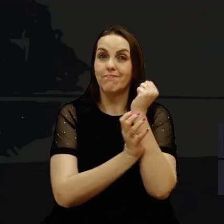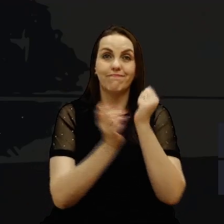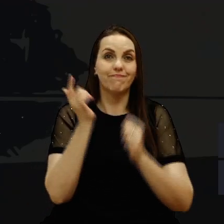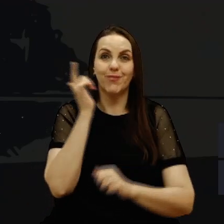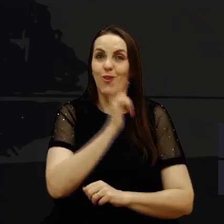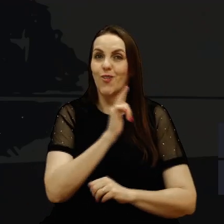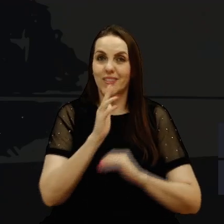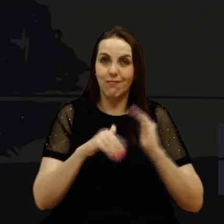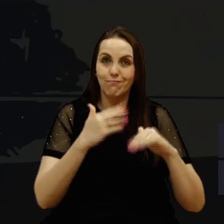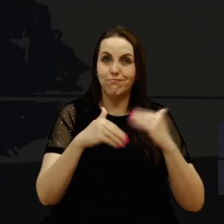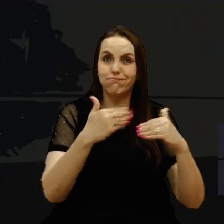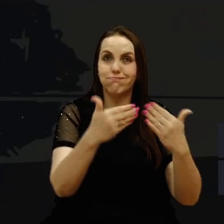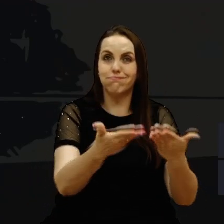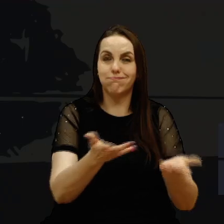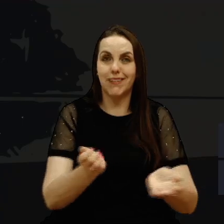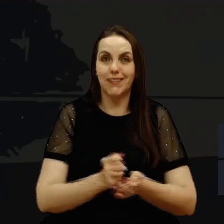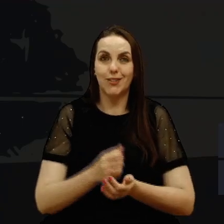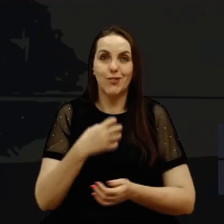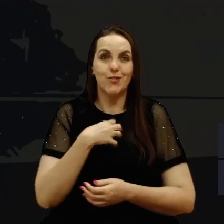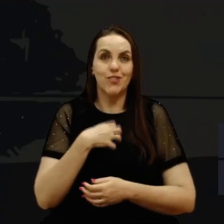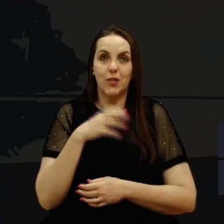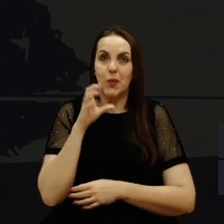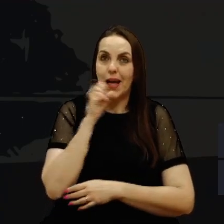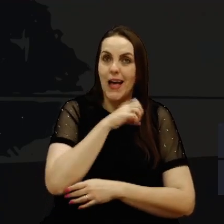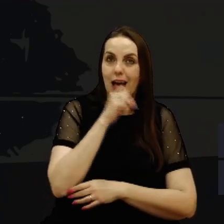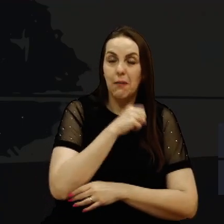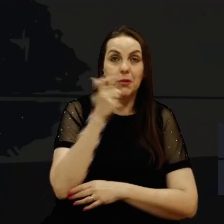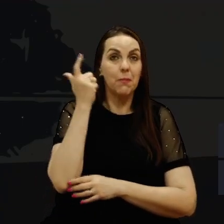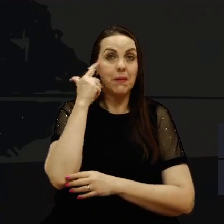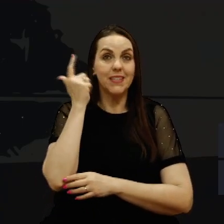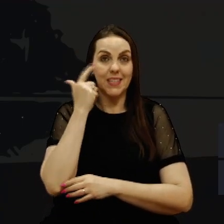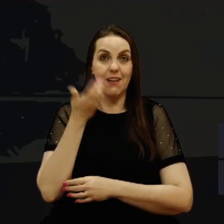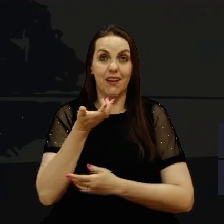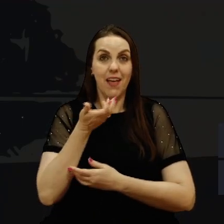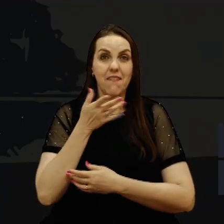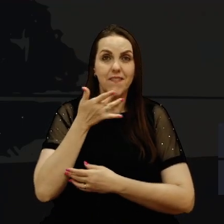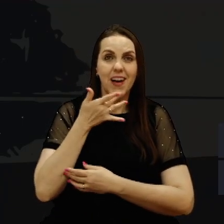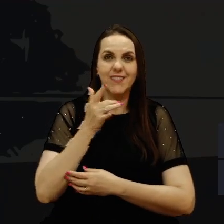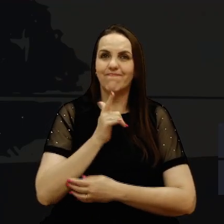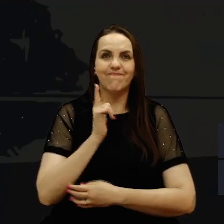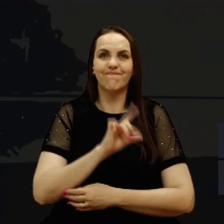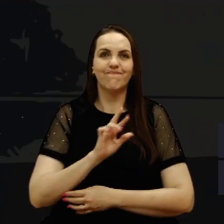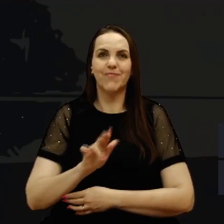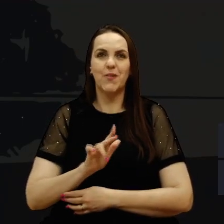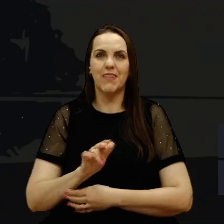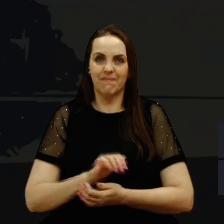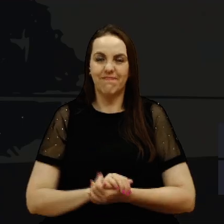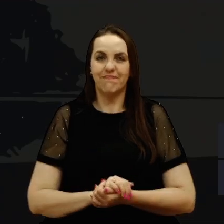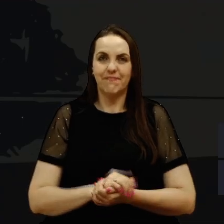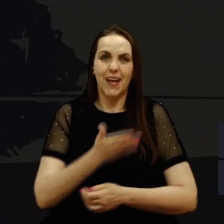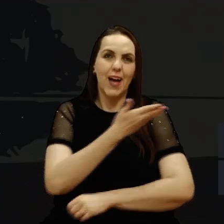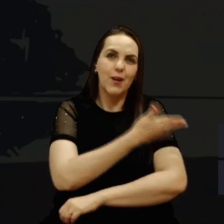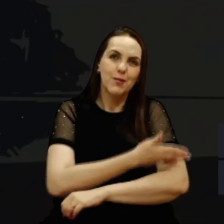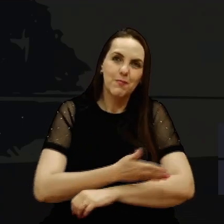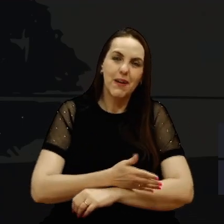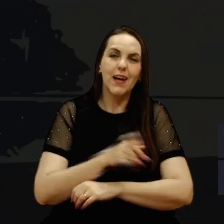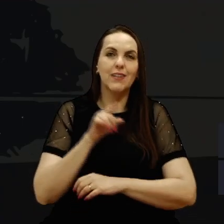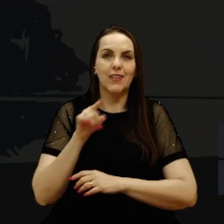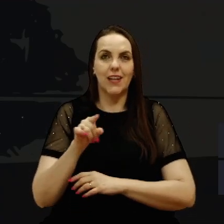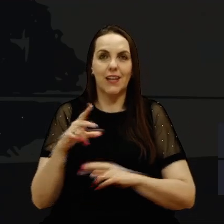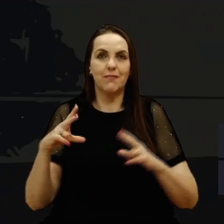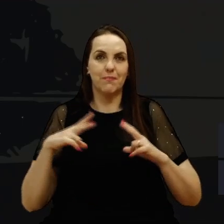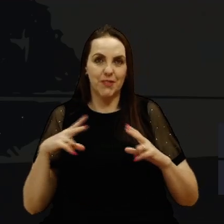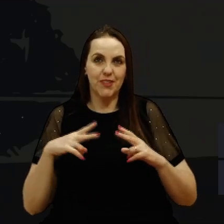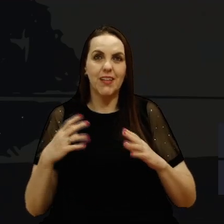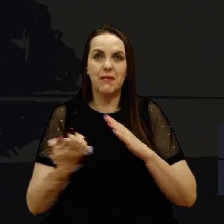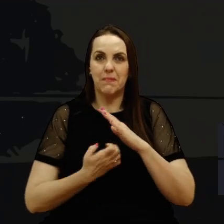levar adiante de forma tão rápida, assim como a gente gostaria, assim como a gente é acostumado lá na iniciativa